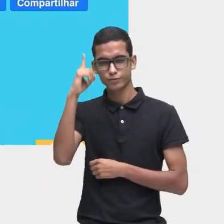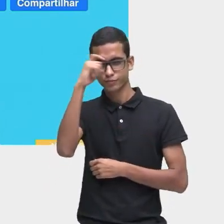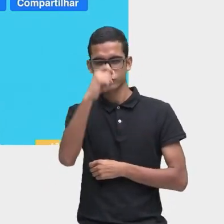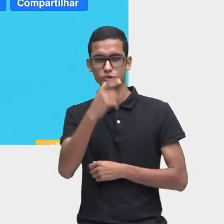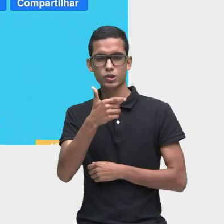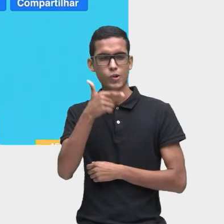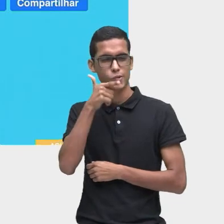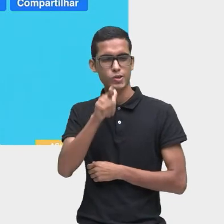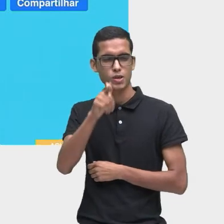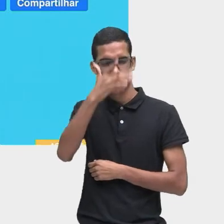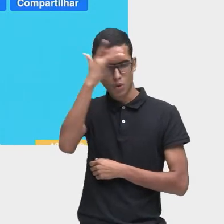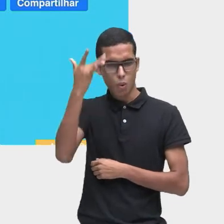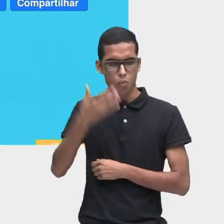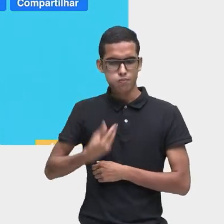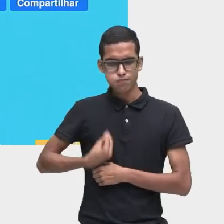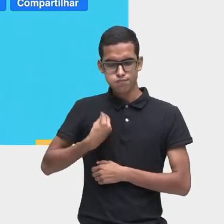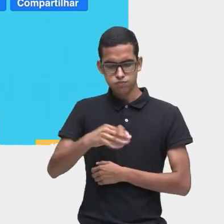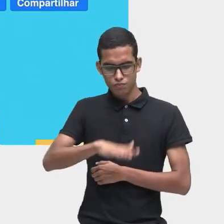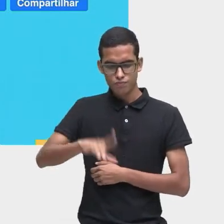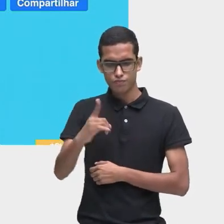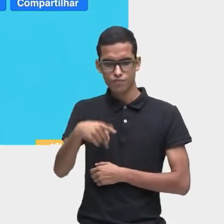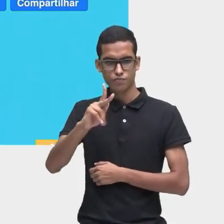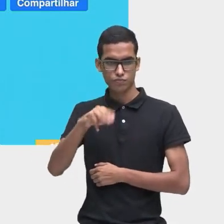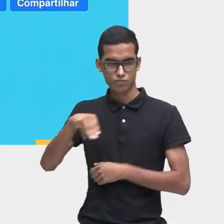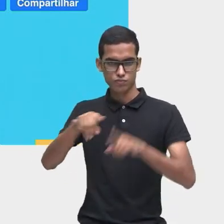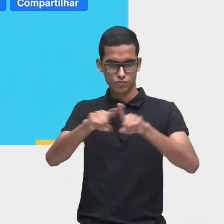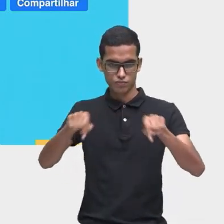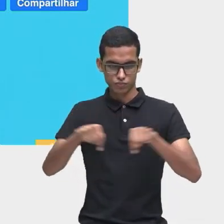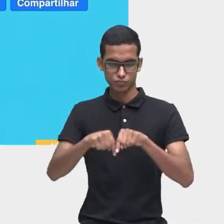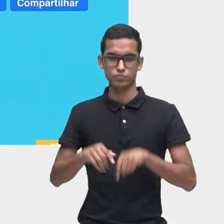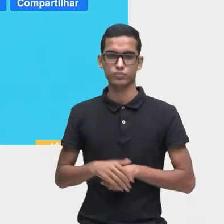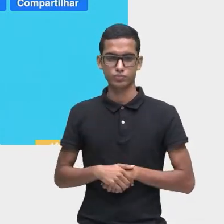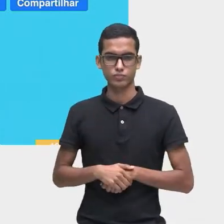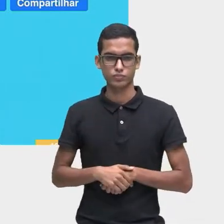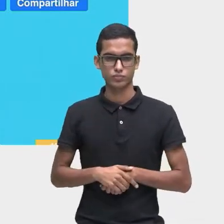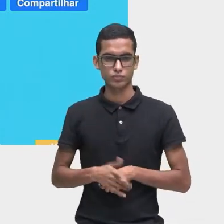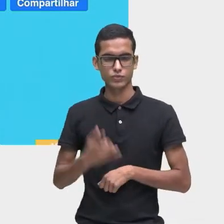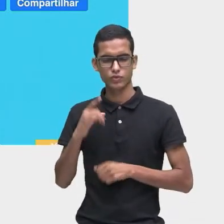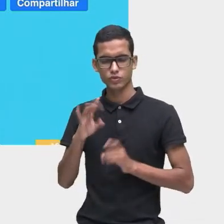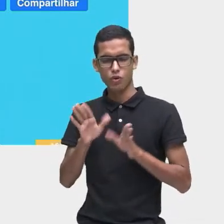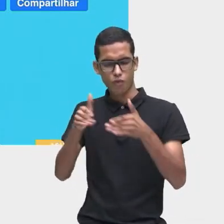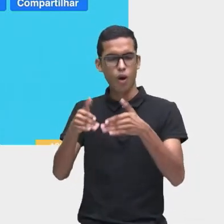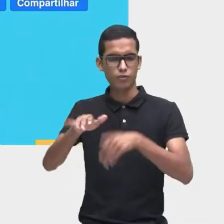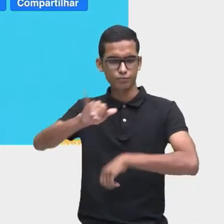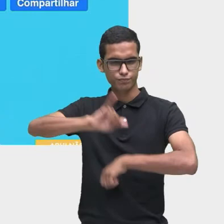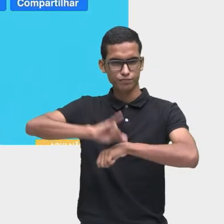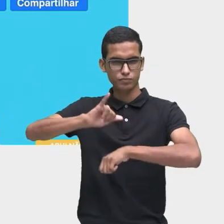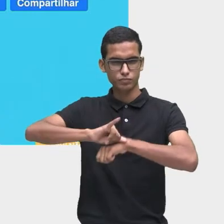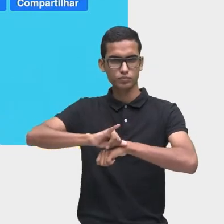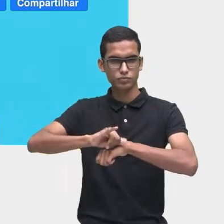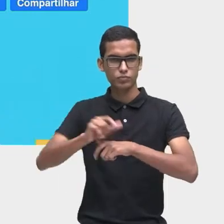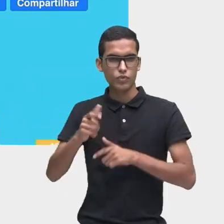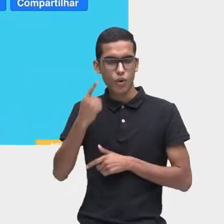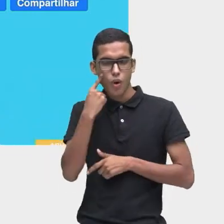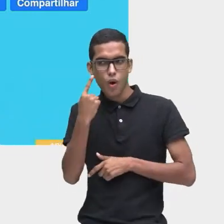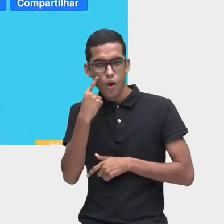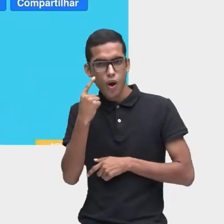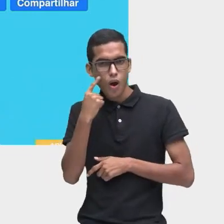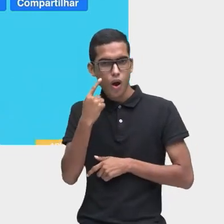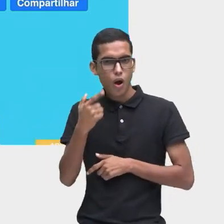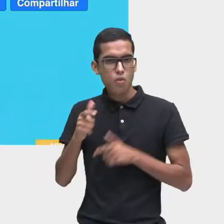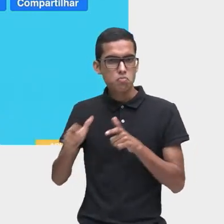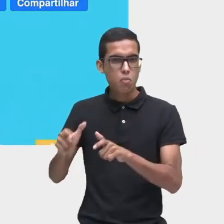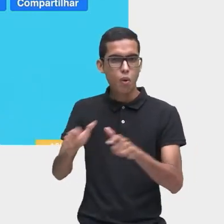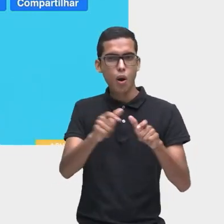habitantes por metro quadrado. Vou ficar apenas na capital, tá? Observa aqui na capital os bairros mais populosos da